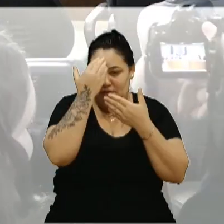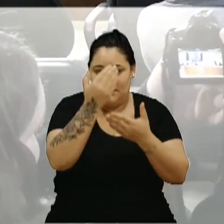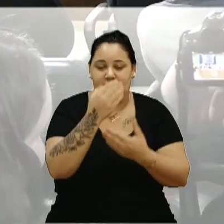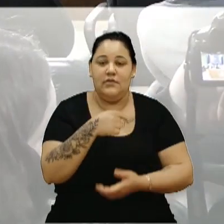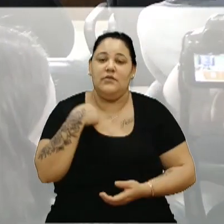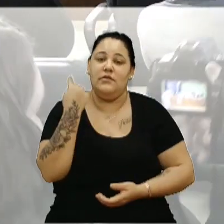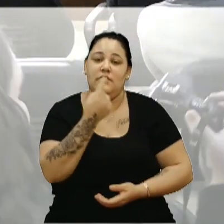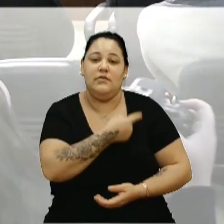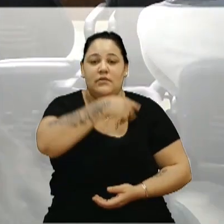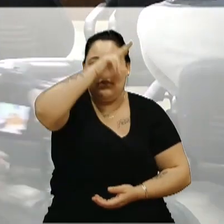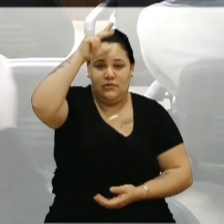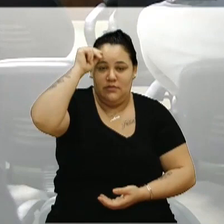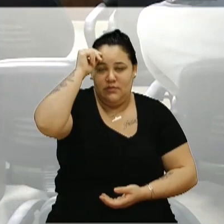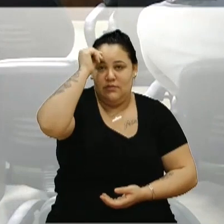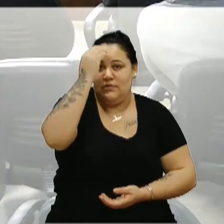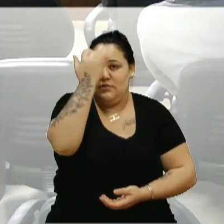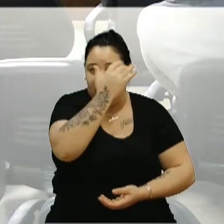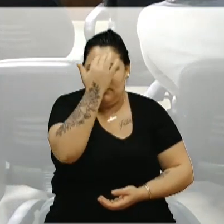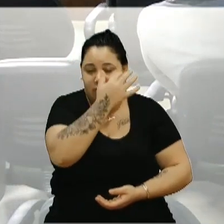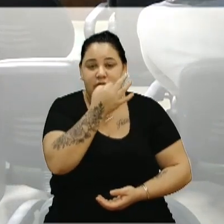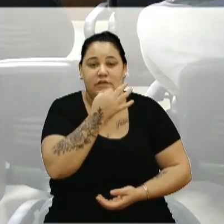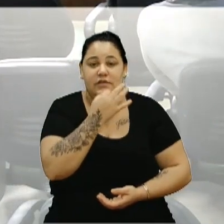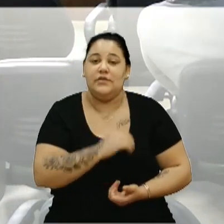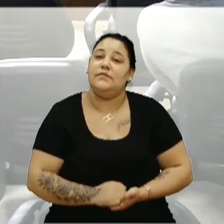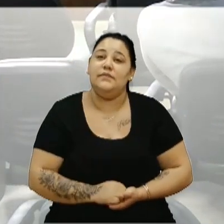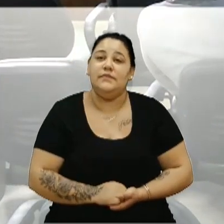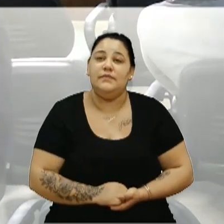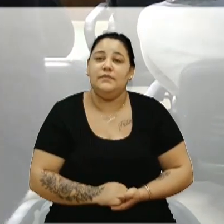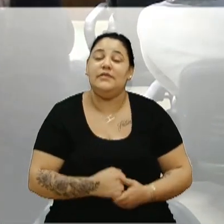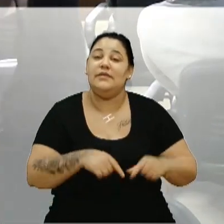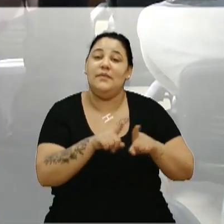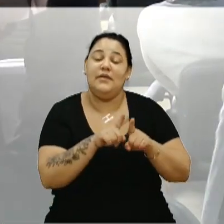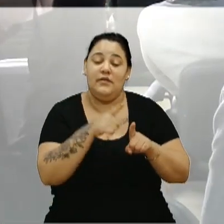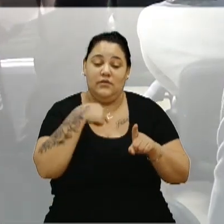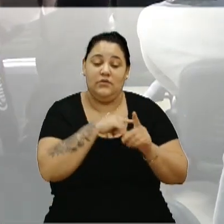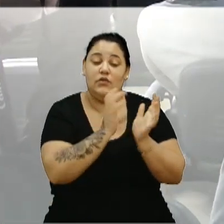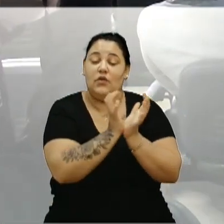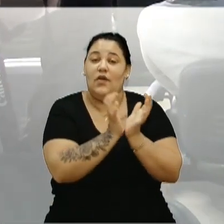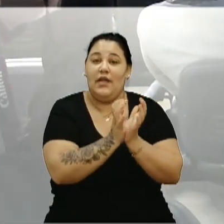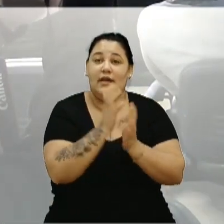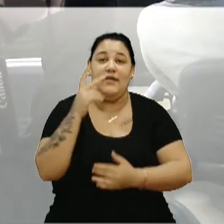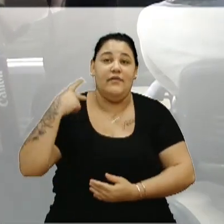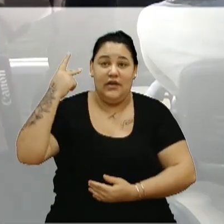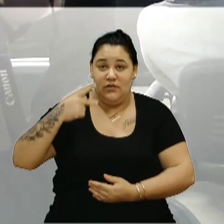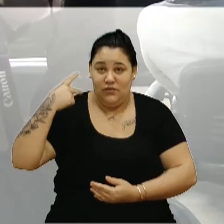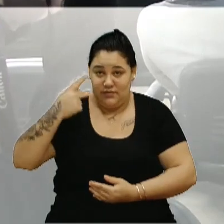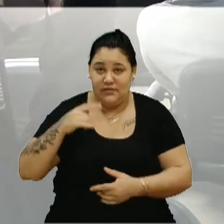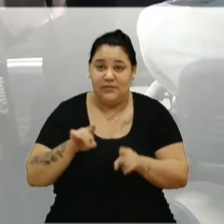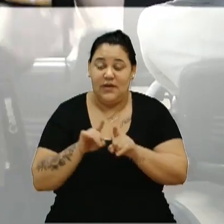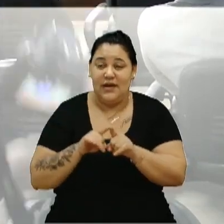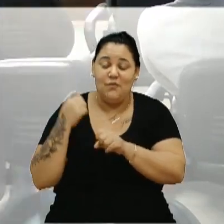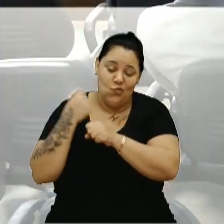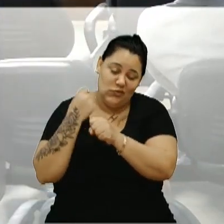nosso prefeito municipal de Caxias do Sul, Adilode Domênico, também nosso colega vereador por muitos anos